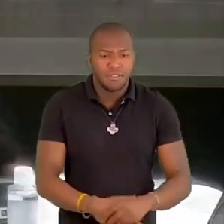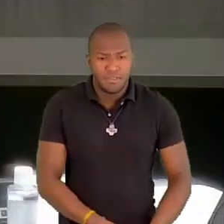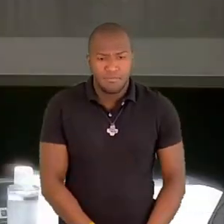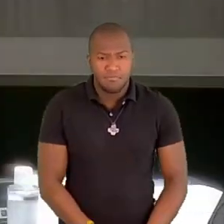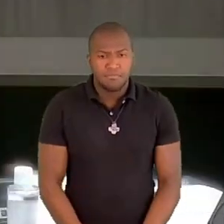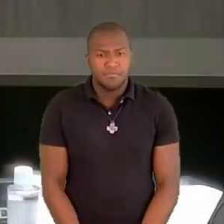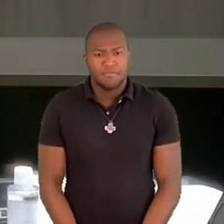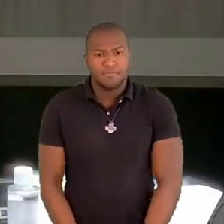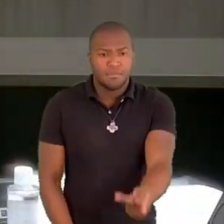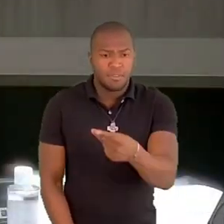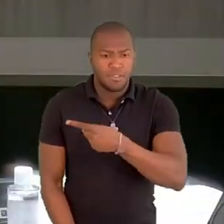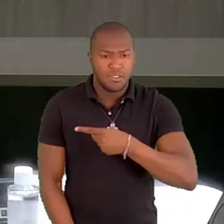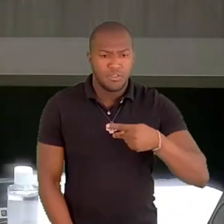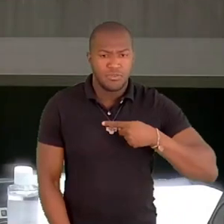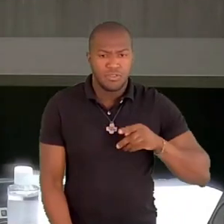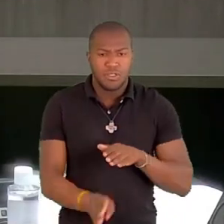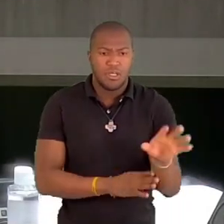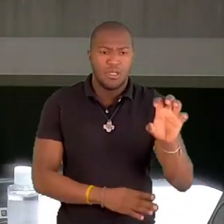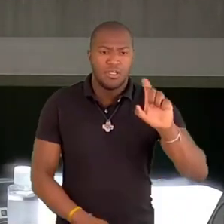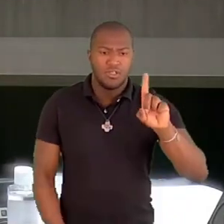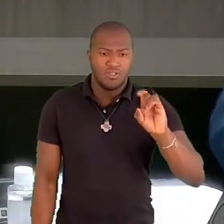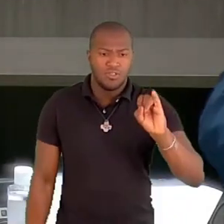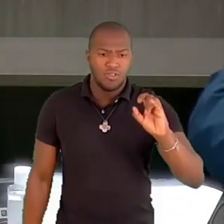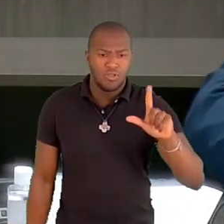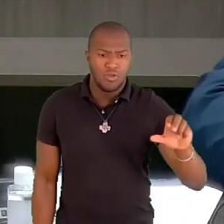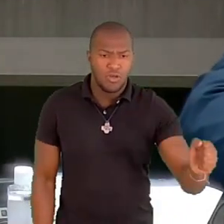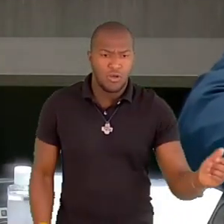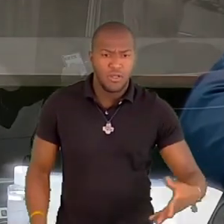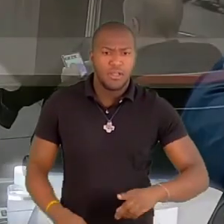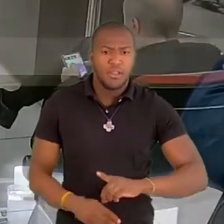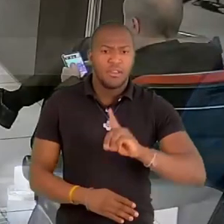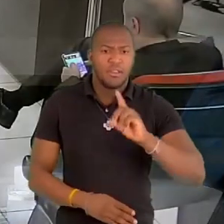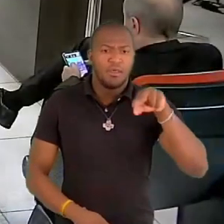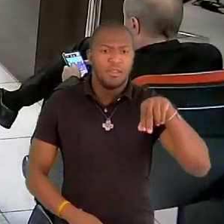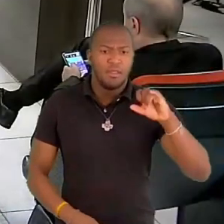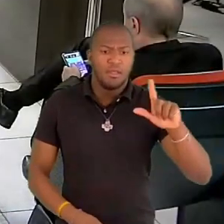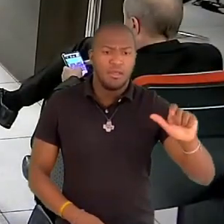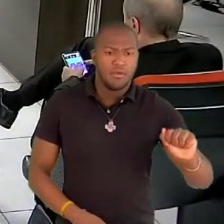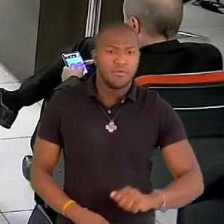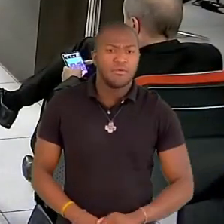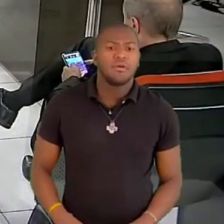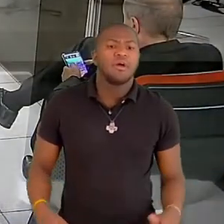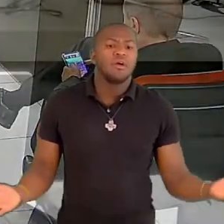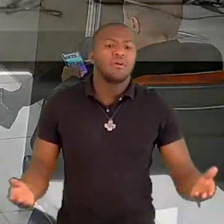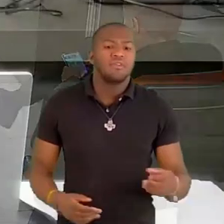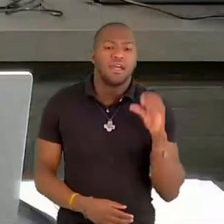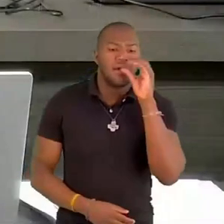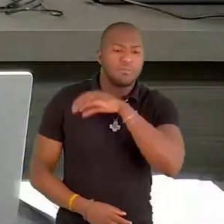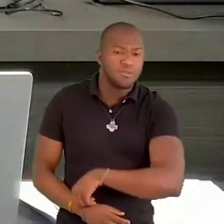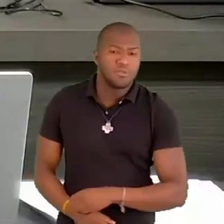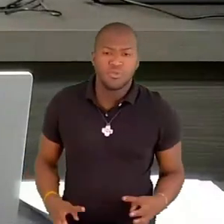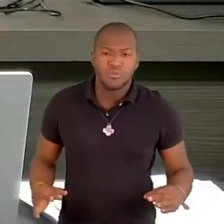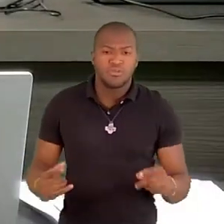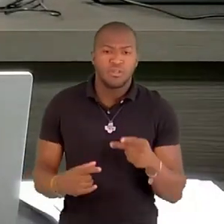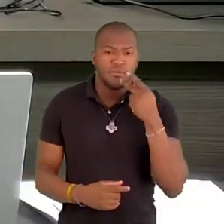Obrigado, conselheiro Antônio Edílio. A palavra o conselheiro Daniel Carne. Serei bem breve, todos os meus colegas já falaram, então